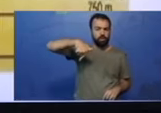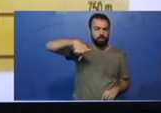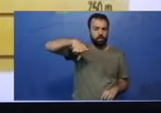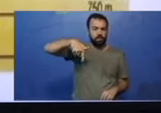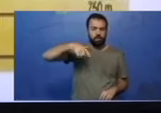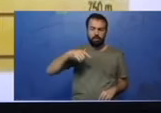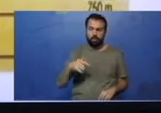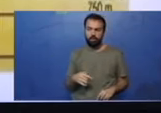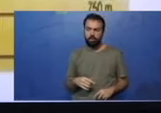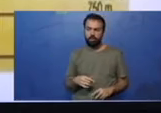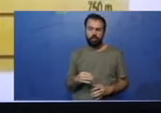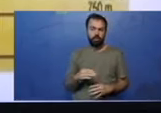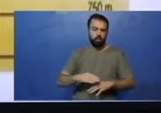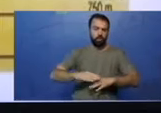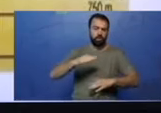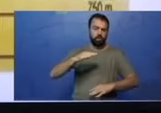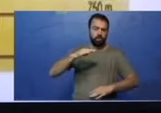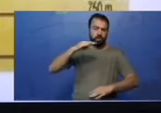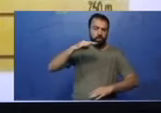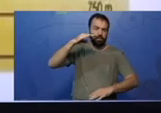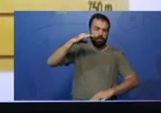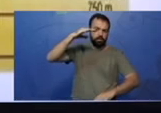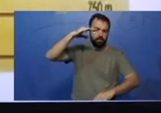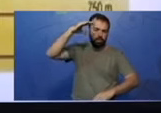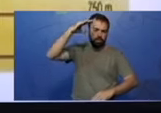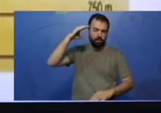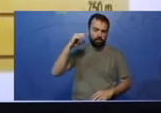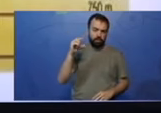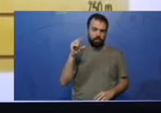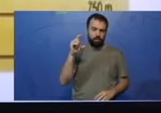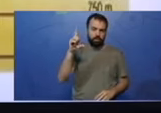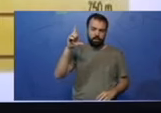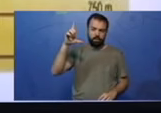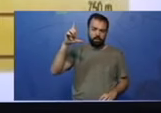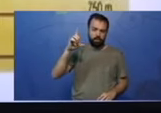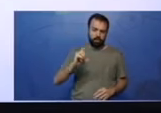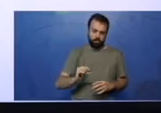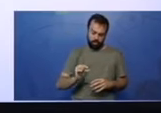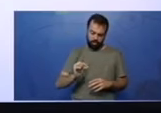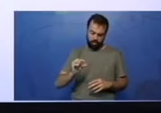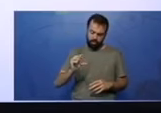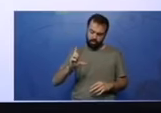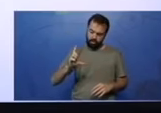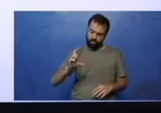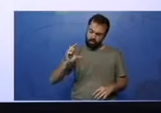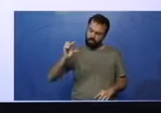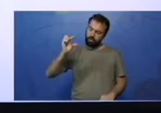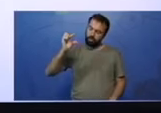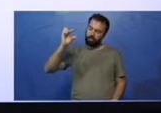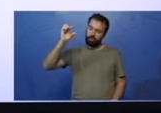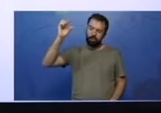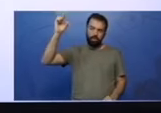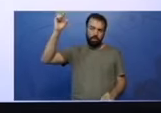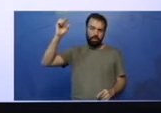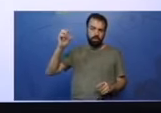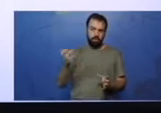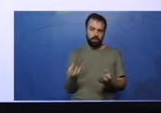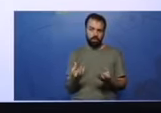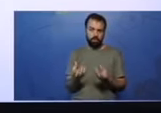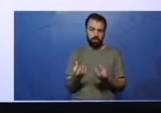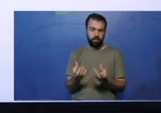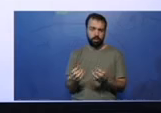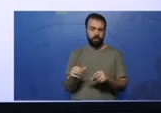for, menos calor eu vou precisar para que essa água entre em ebulição. Algumas